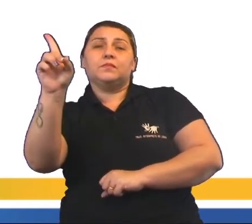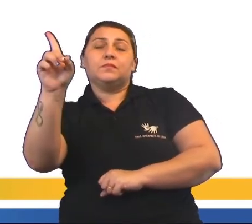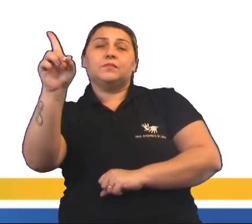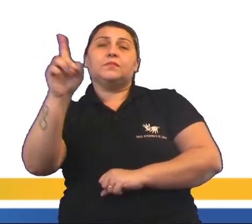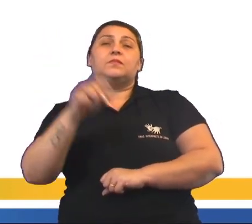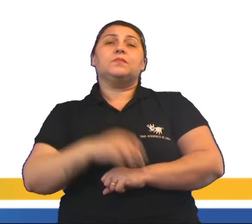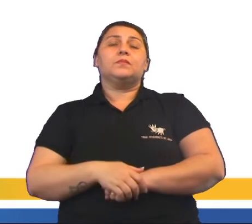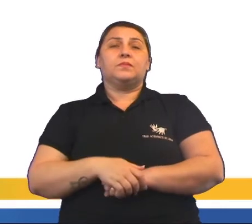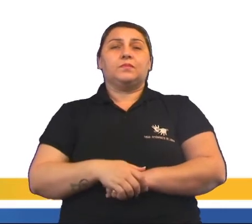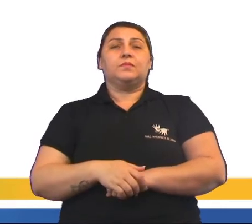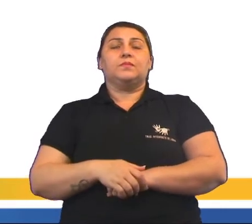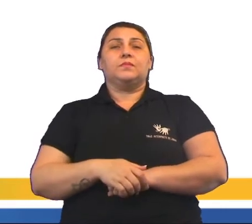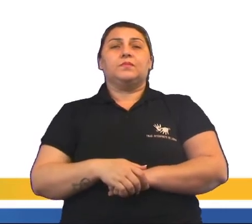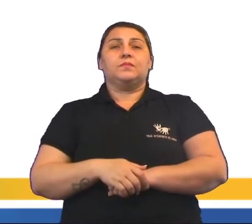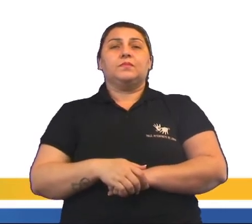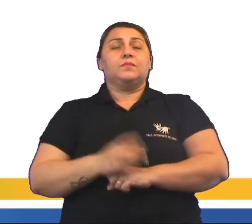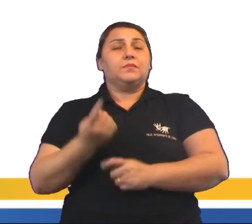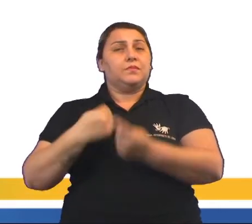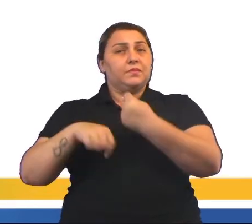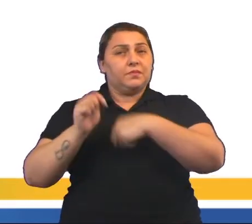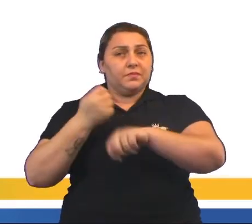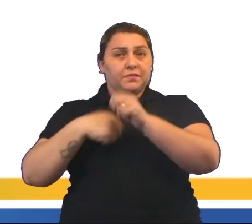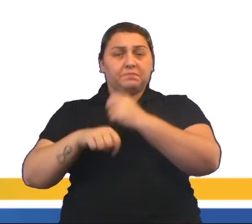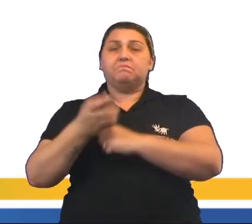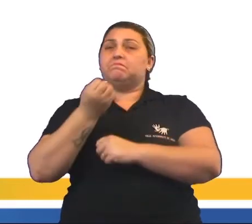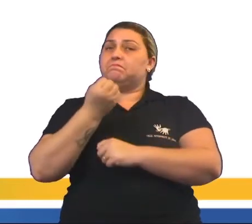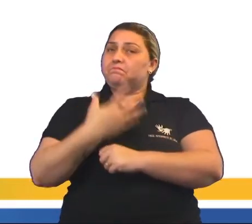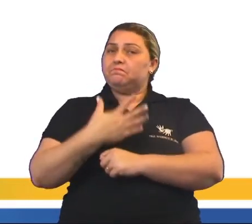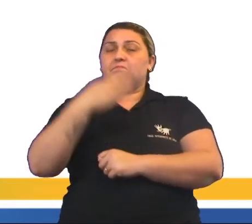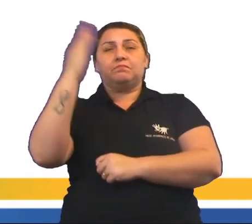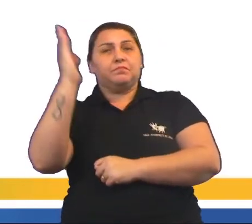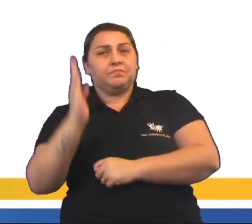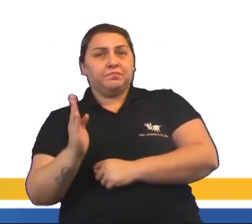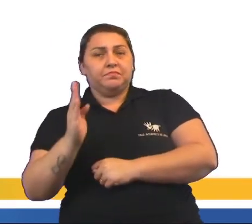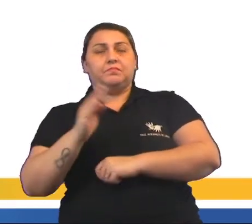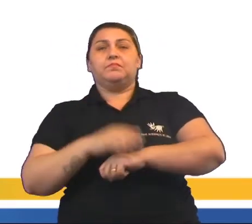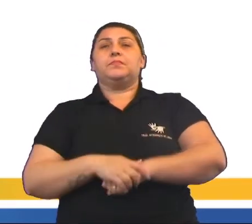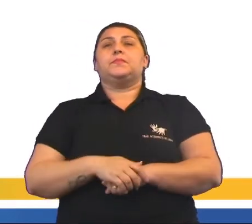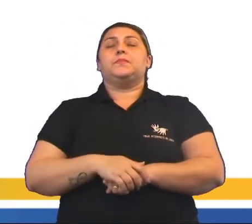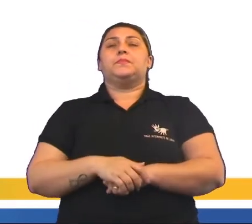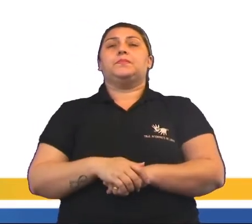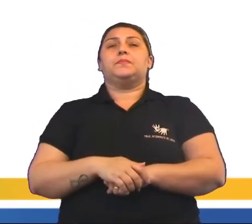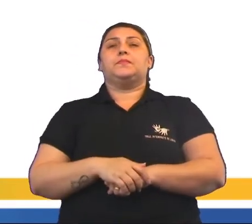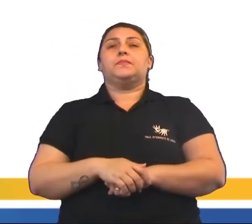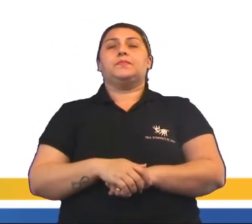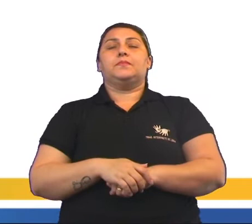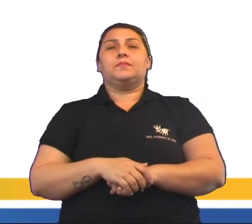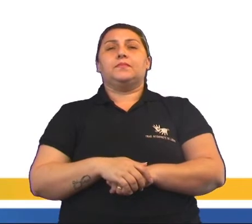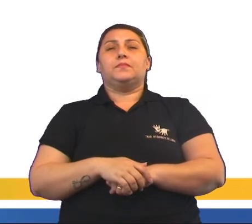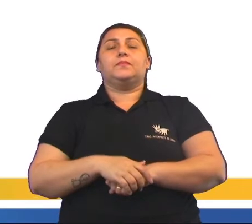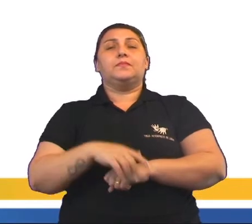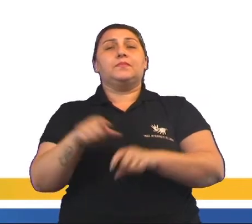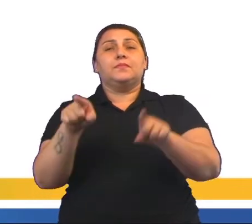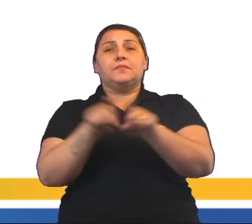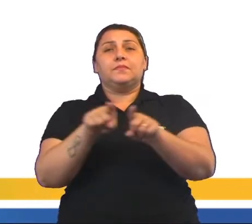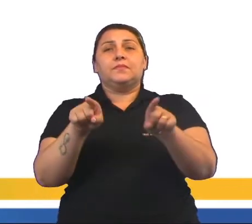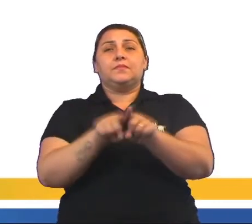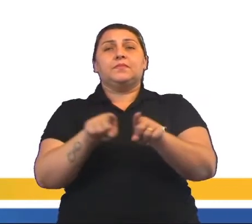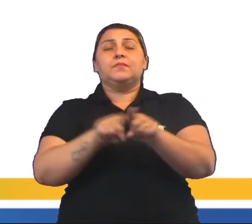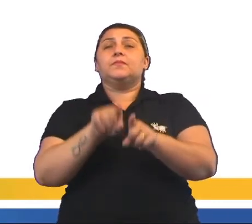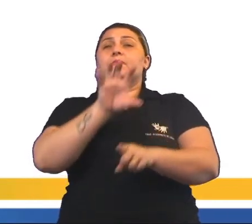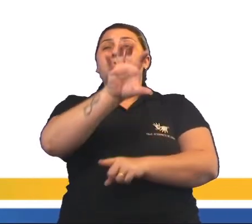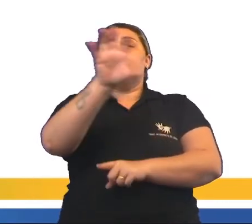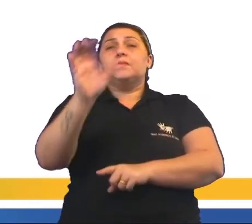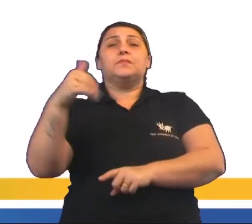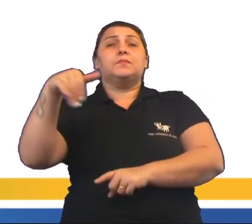forma considerável a economia brasileira, sendo tida como a